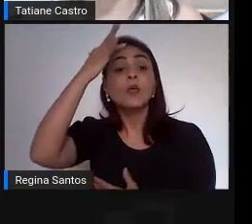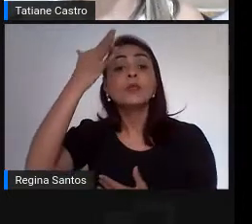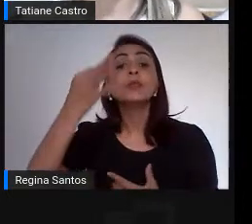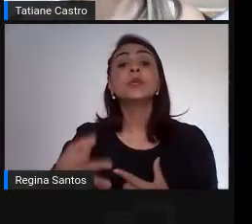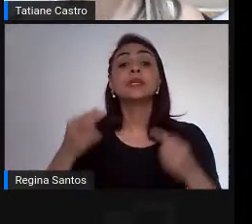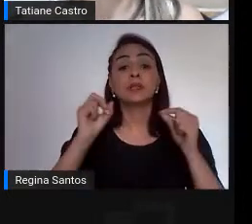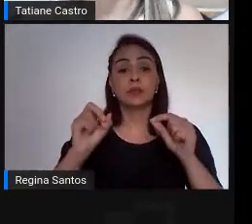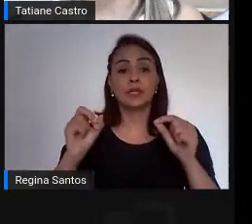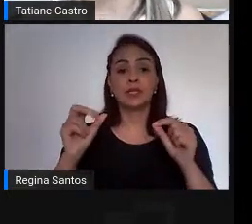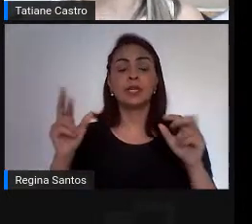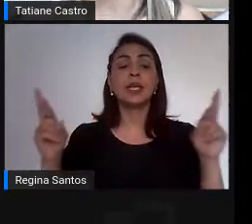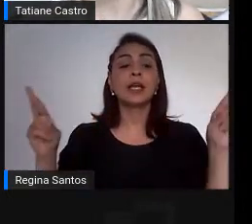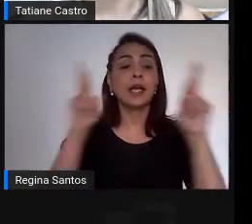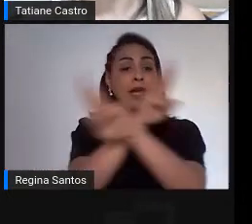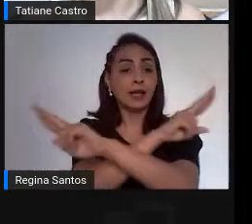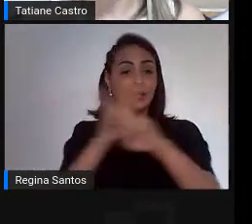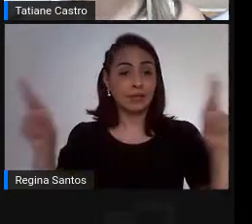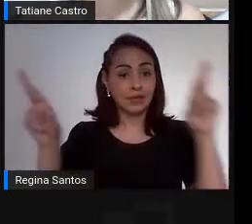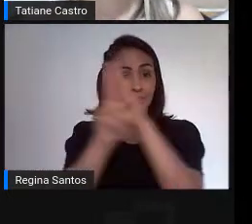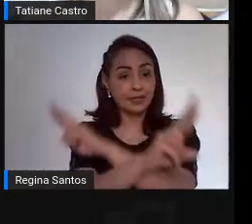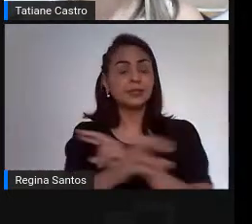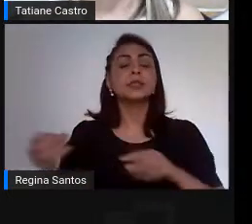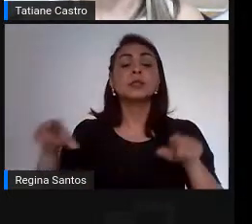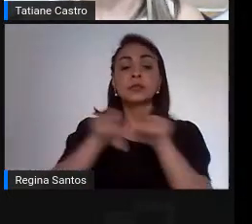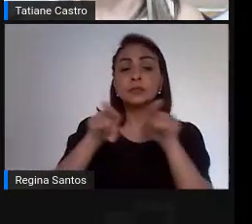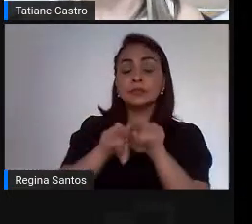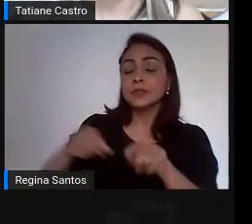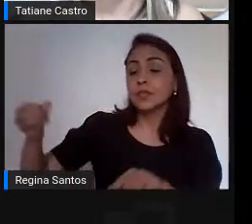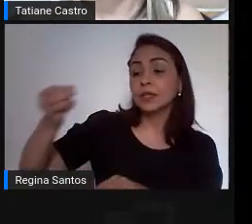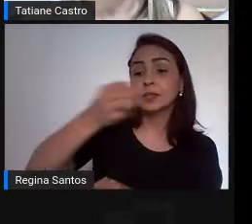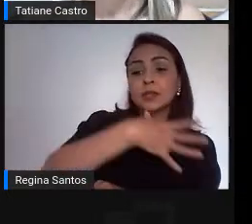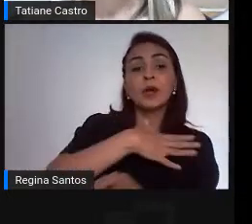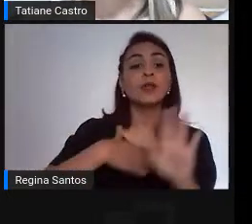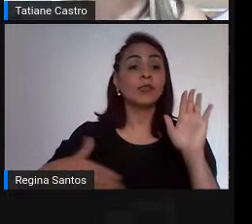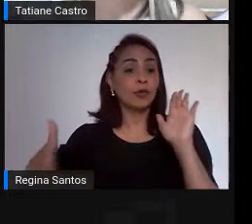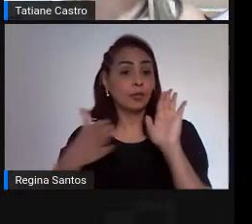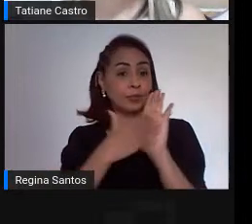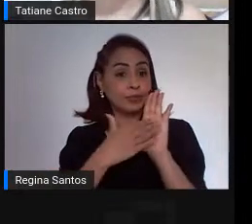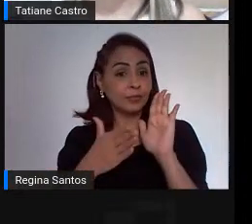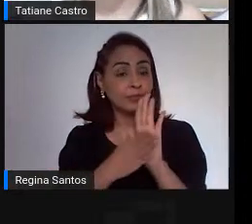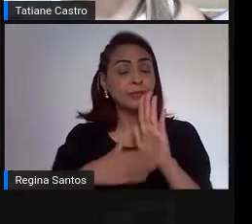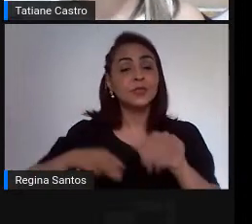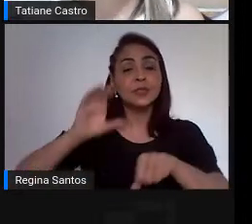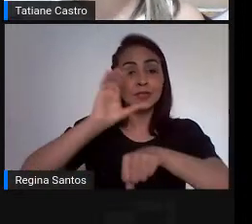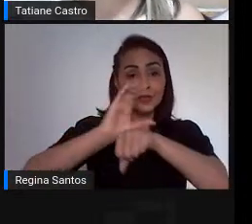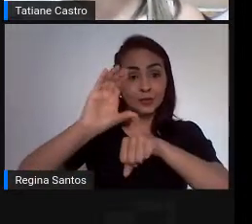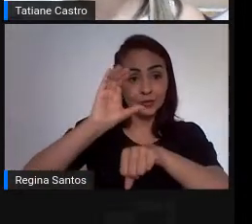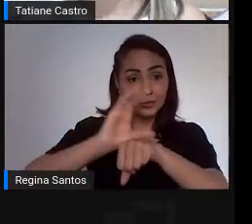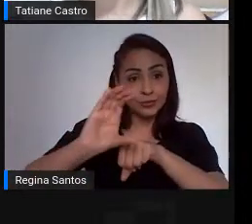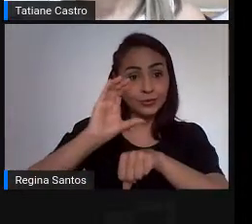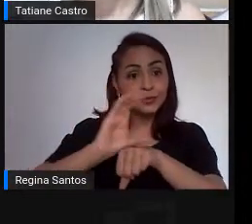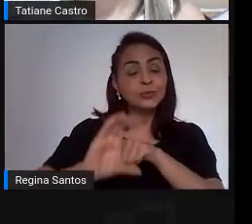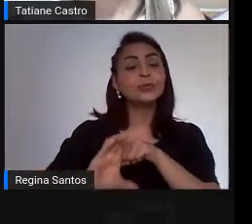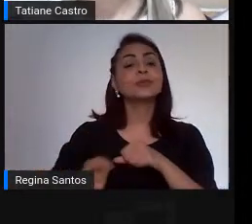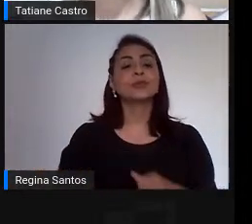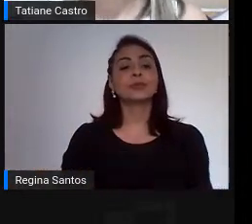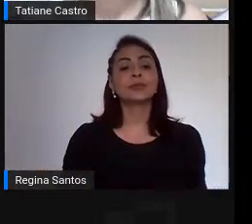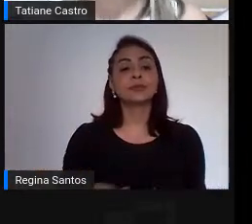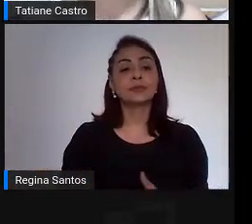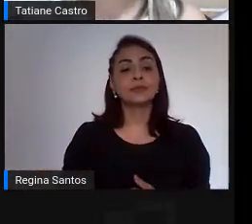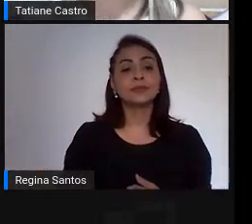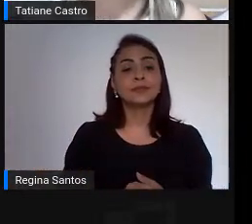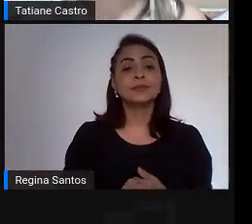referência e a nova proposta do curso, as forças que impulsionaram a reforma, a posição assumida pelo sujeito, as